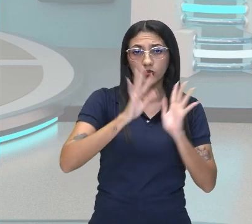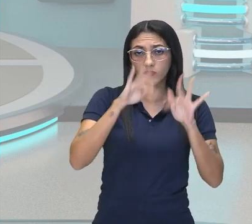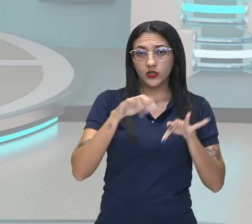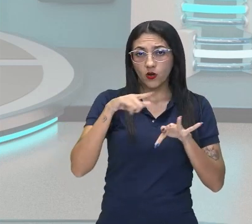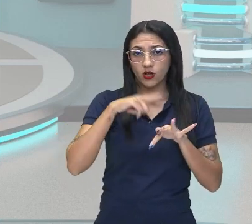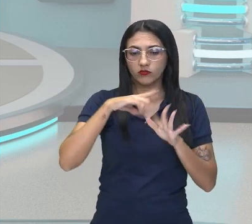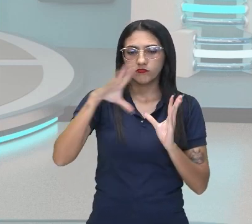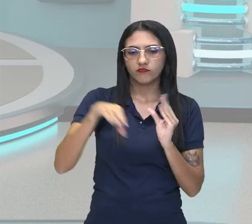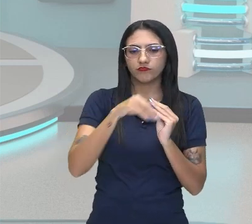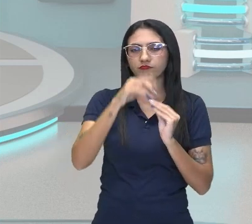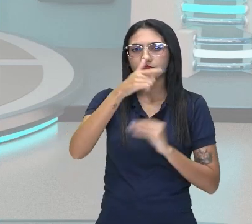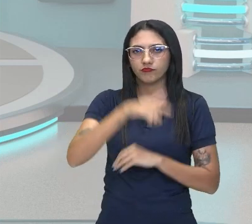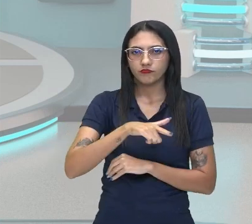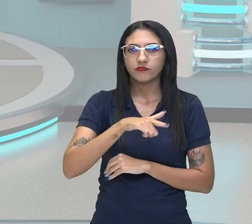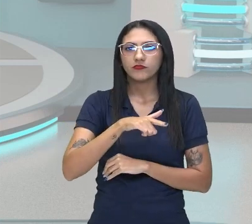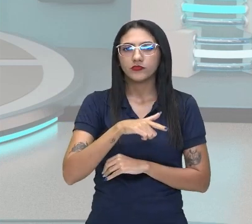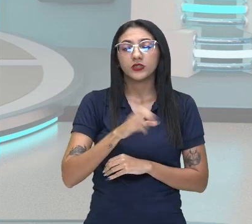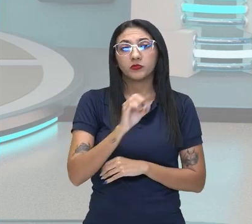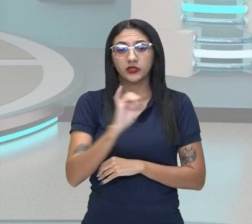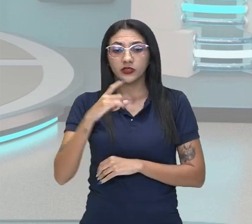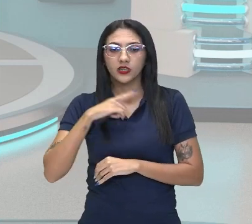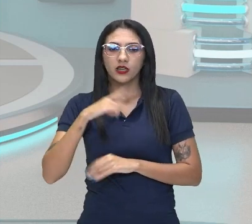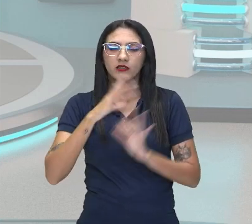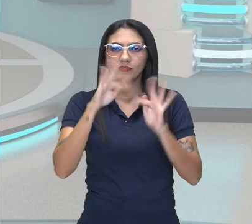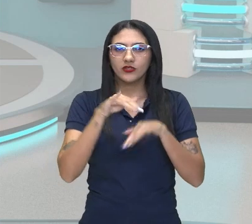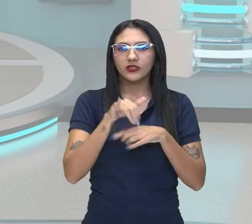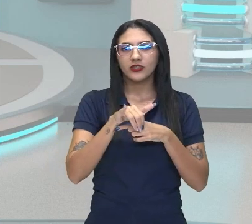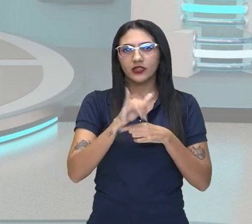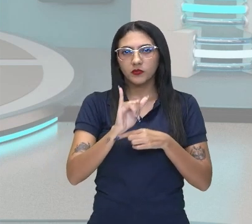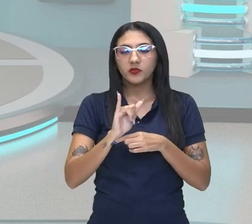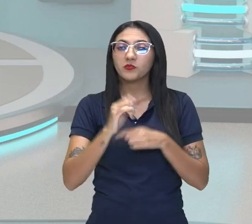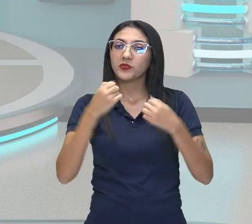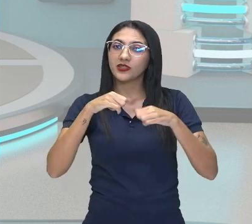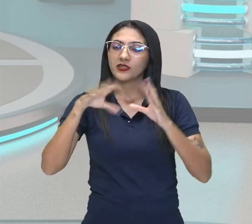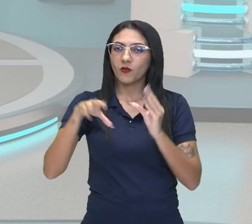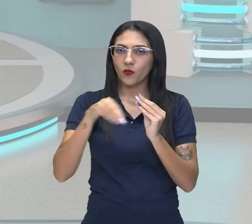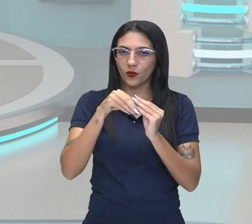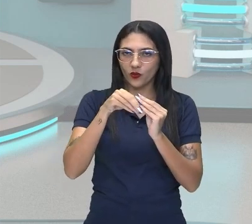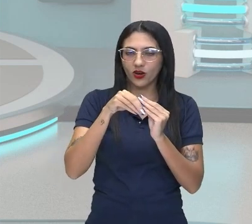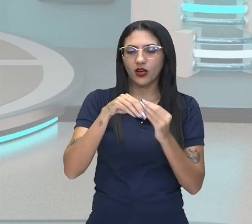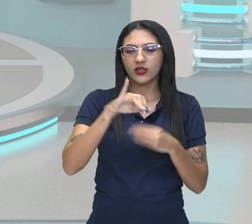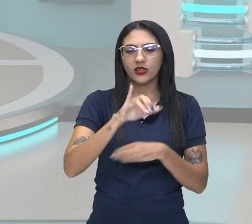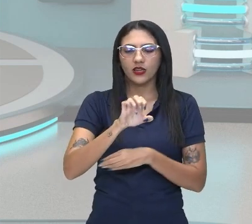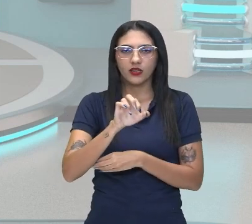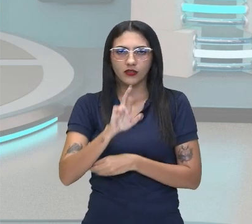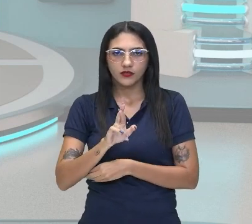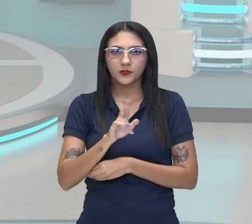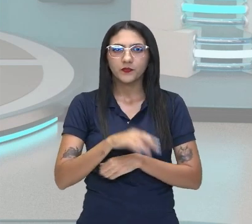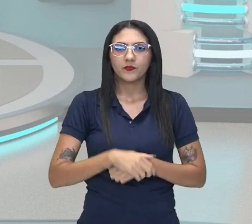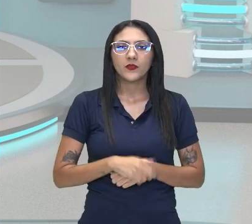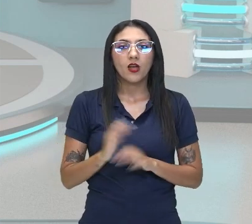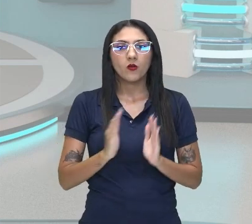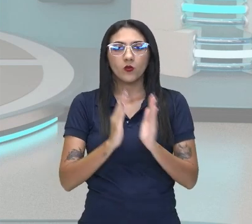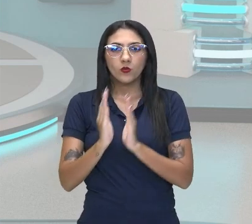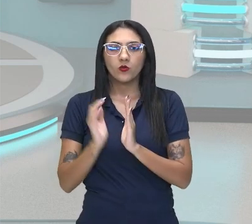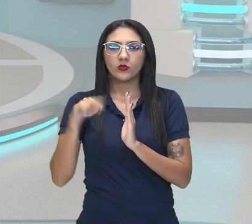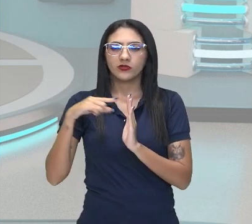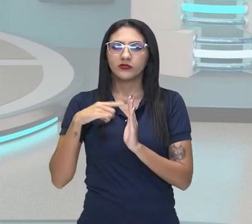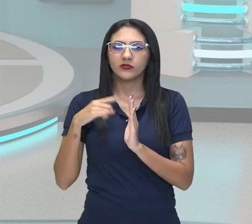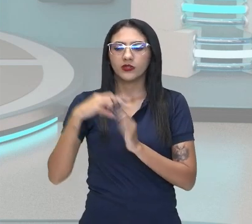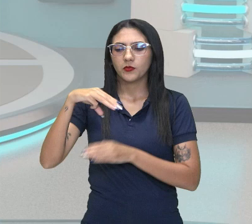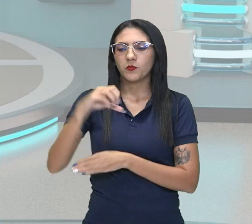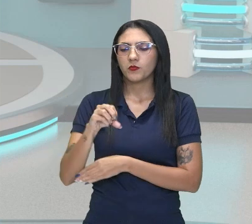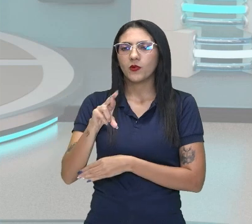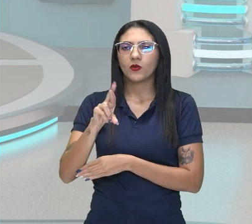terminar em Y, IER. E os adjetivos longos, more, adjetivo, than. E os